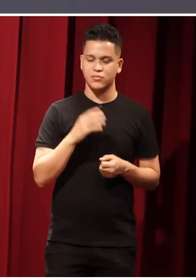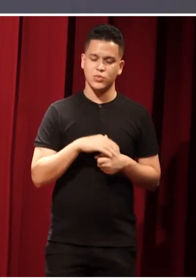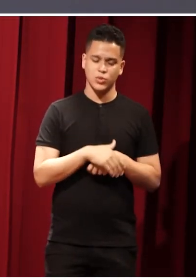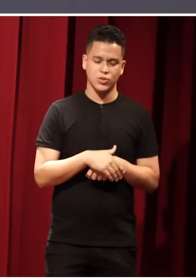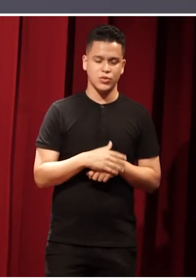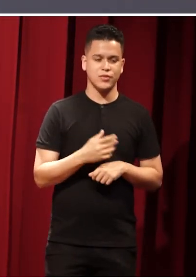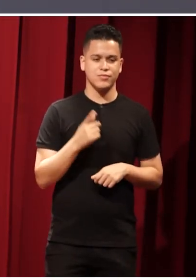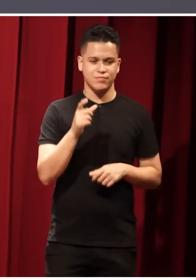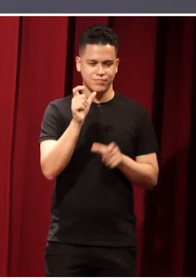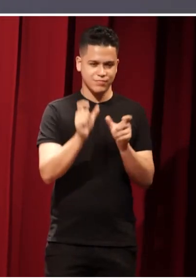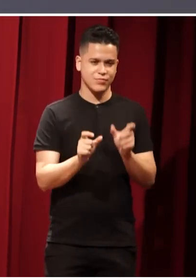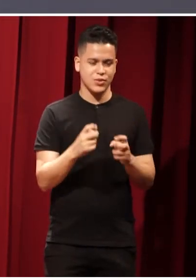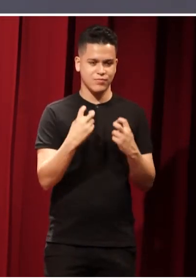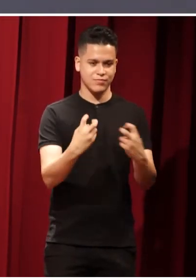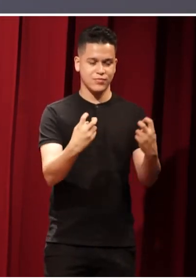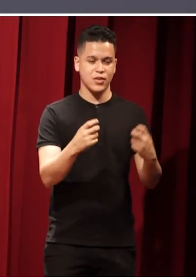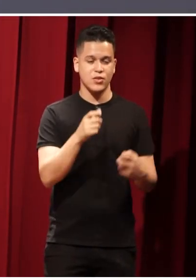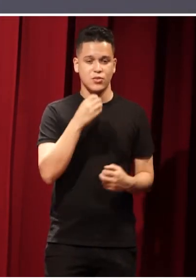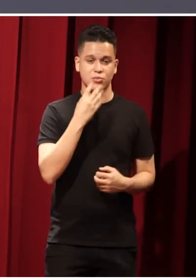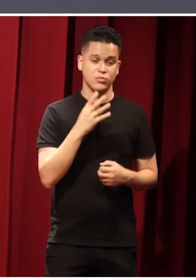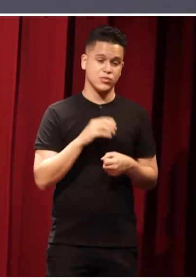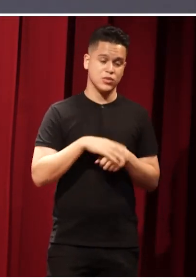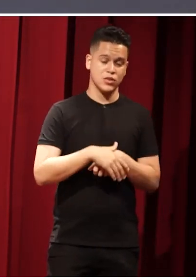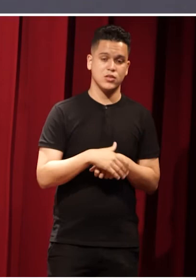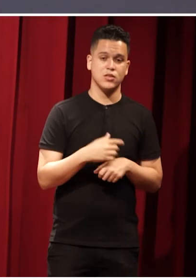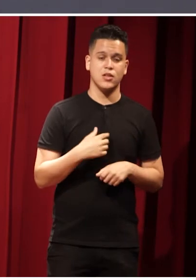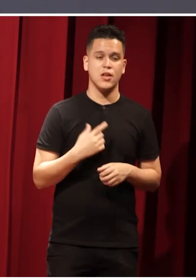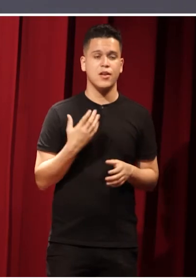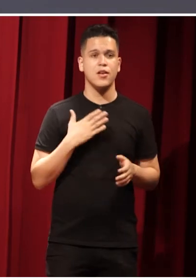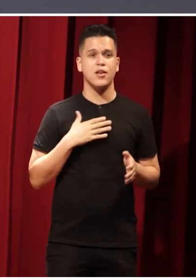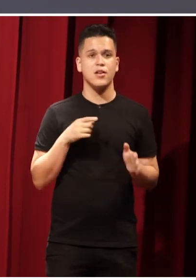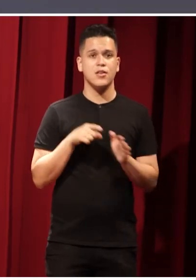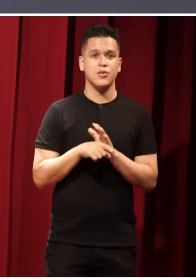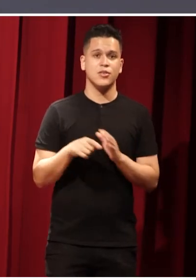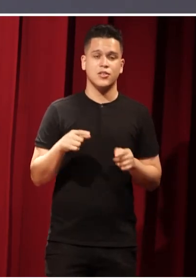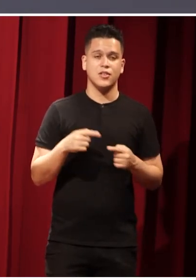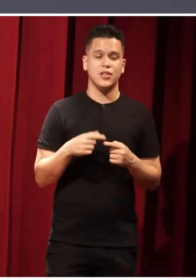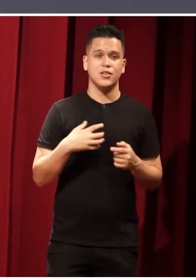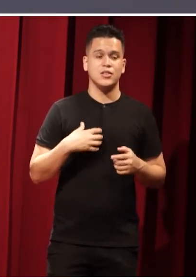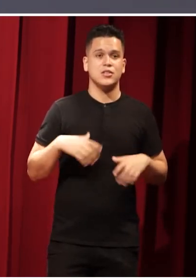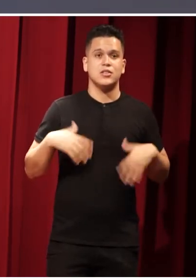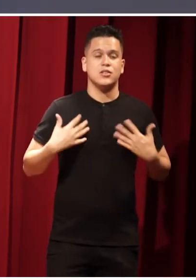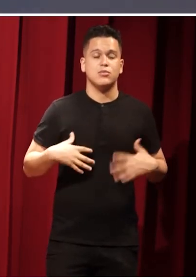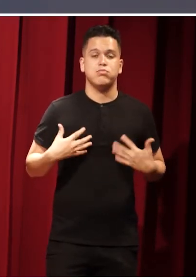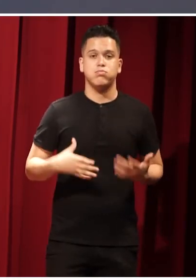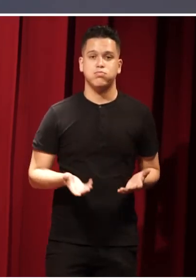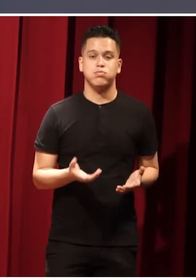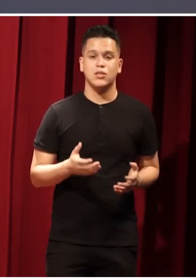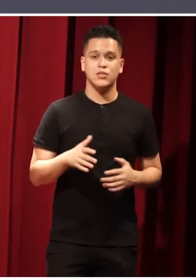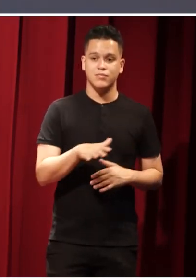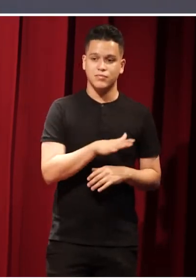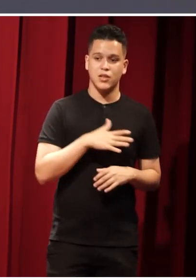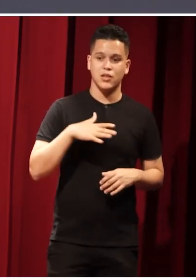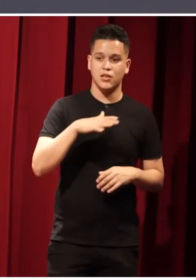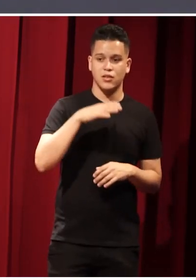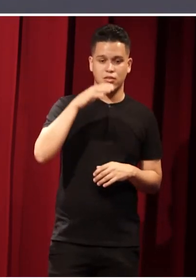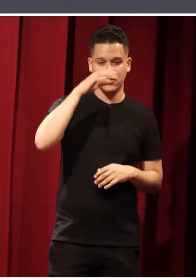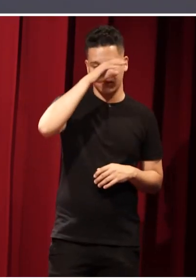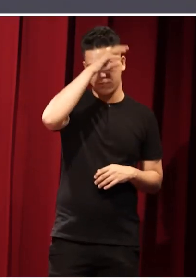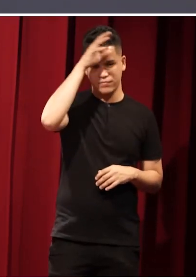Samuel. A minha pergunta ela passa por um certo desespero, na verdade, em relação à floresta, né?